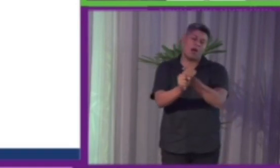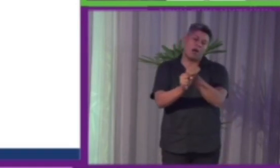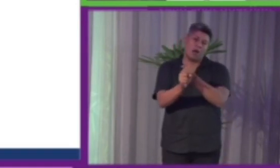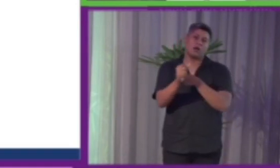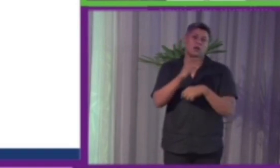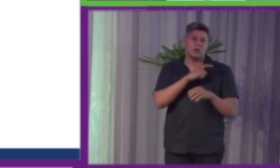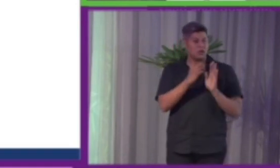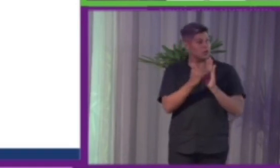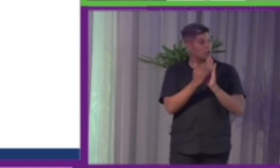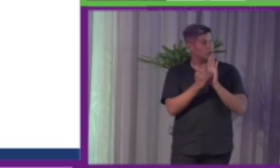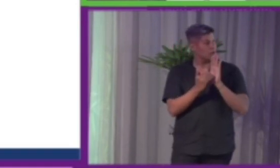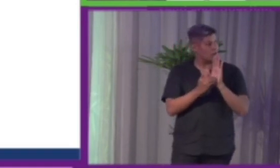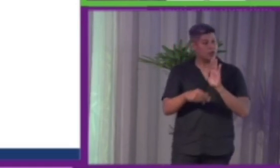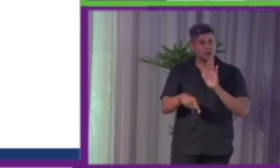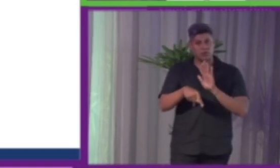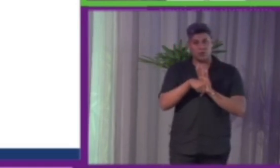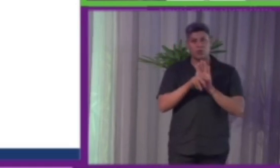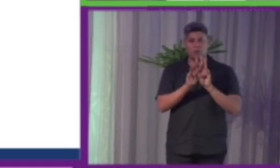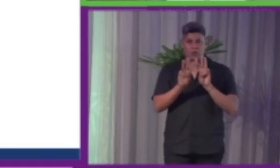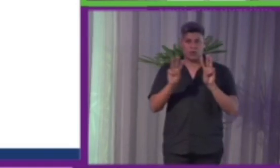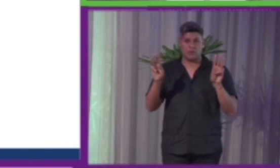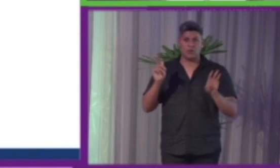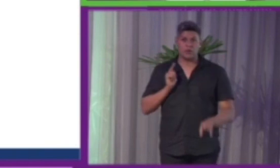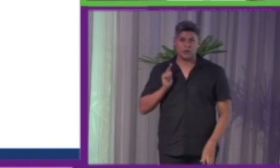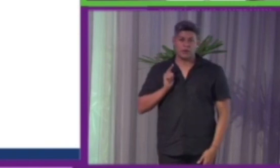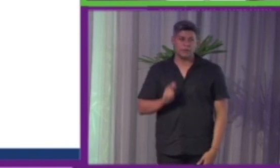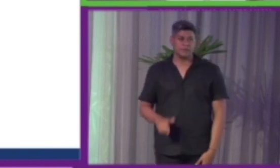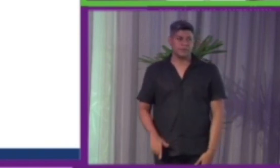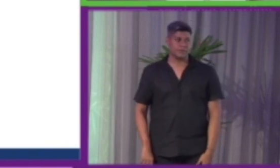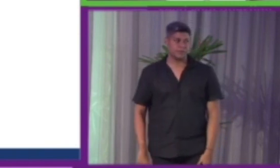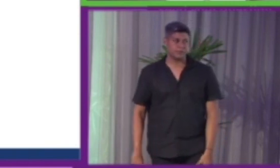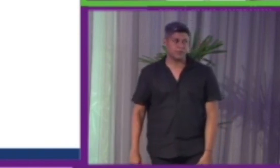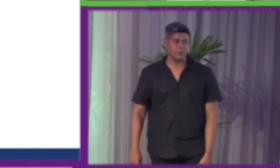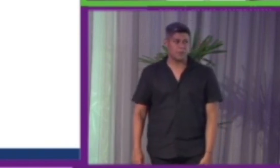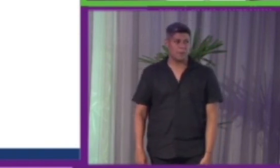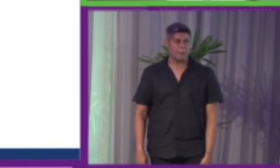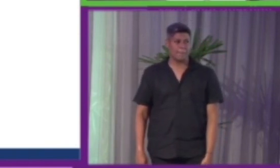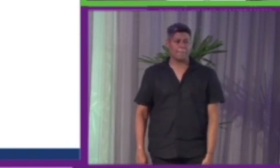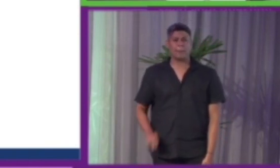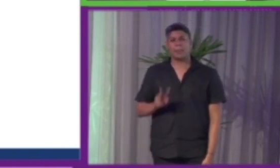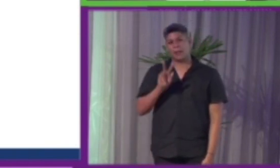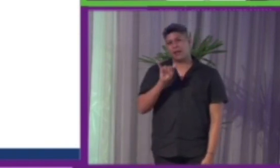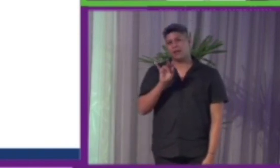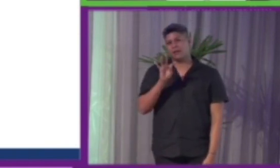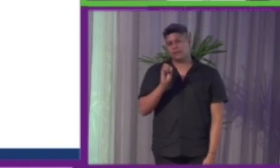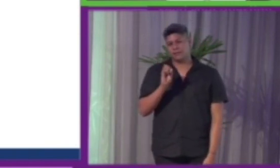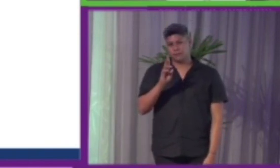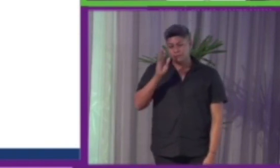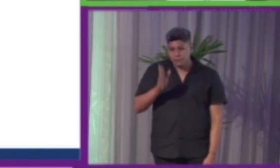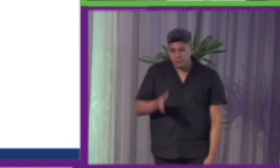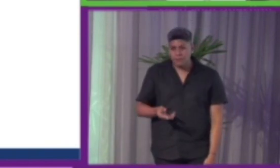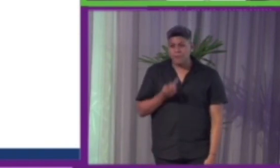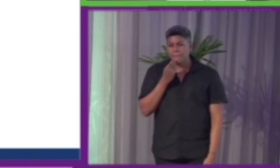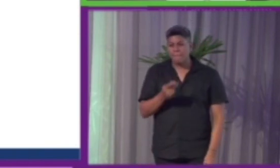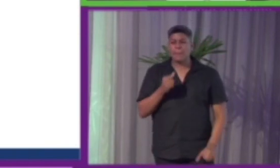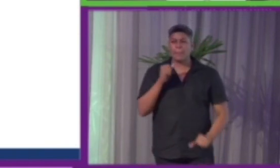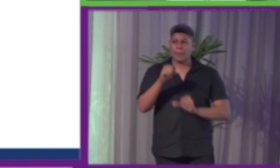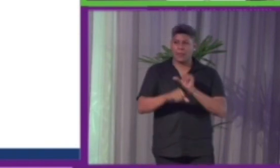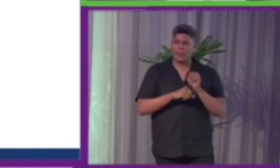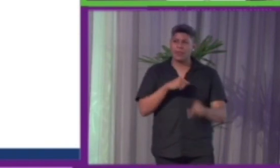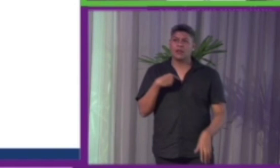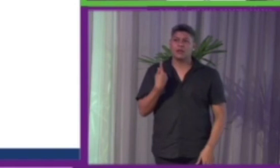dados na nossa plataforma. Isso o Vic já comentou, né? Então, sem sombra de dúvida, isso aí mudou a nossa